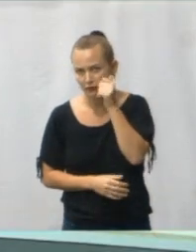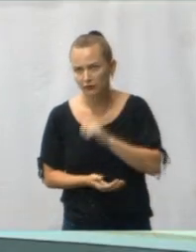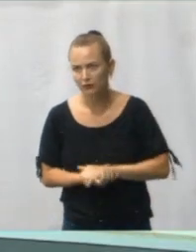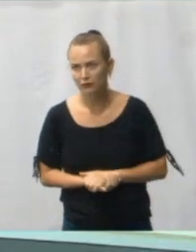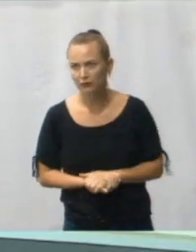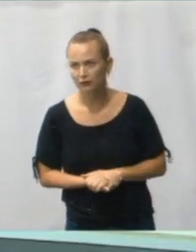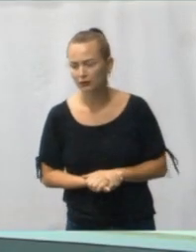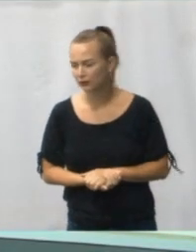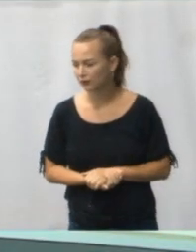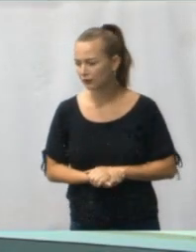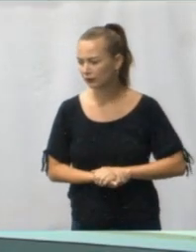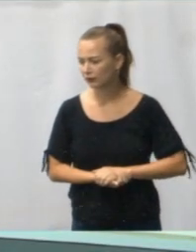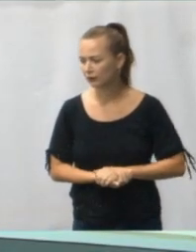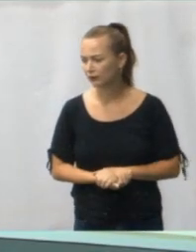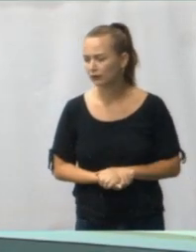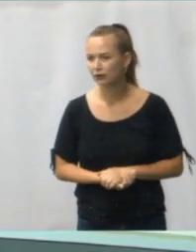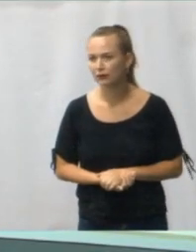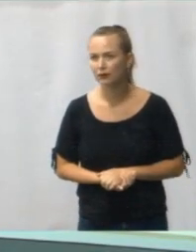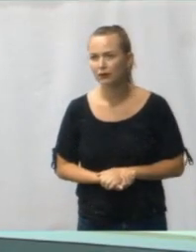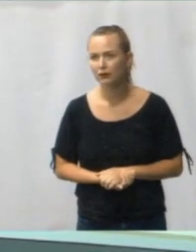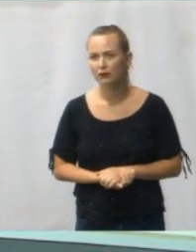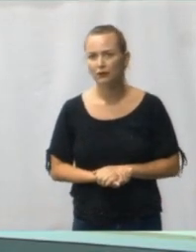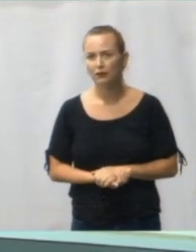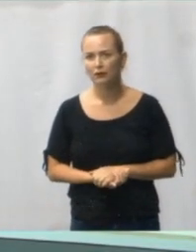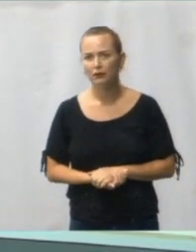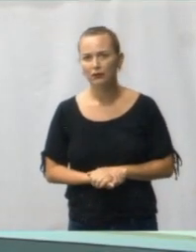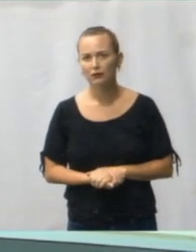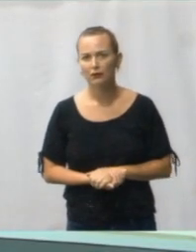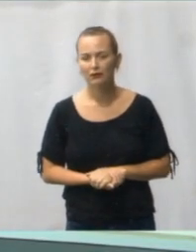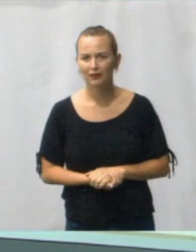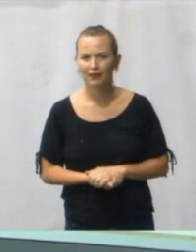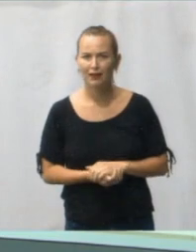não é o mais velho. Também sou mais velho, excelência, sem problema não.